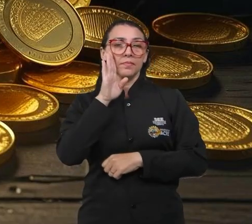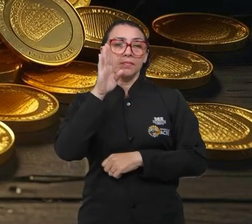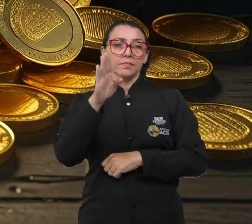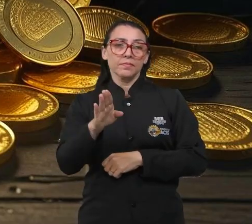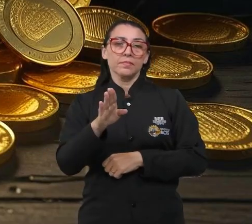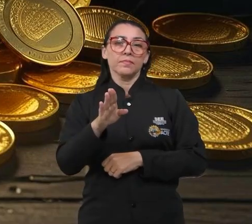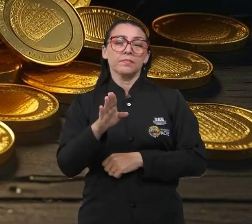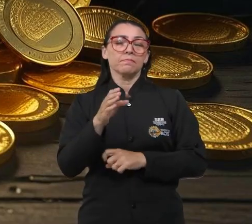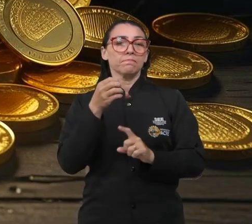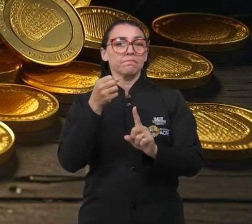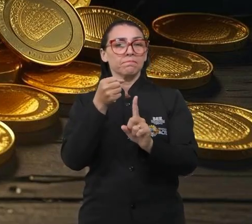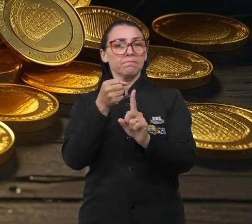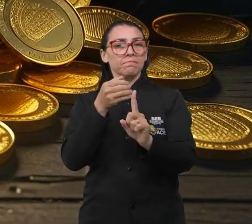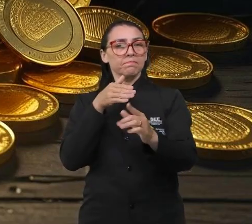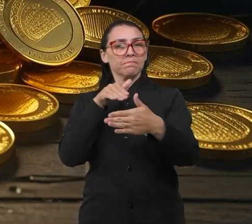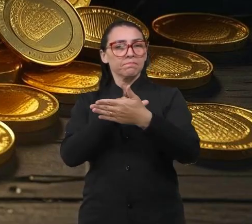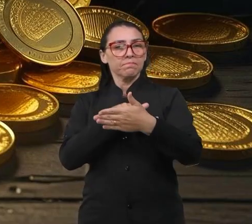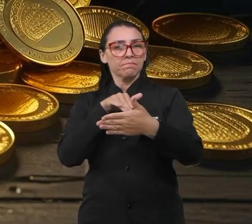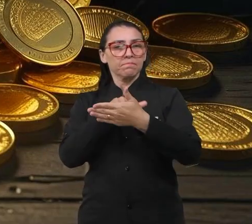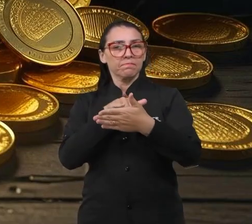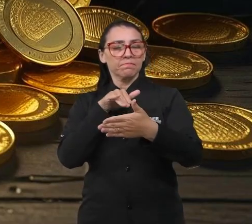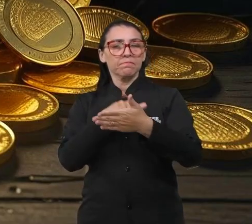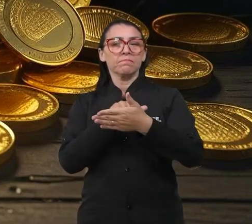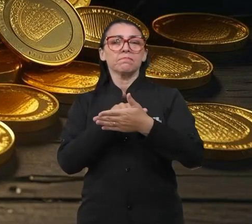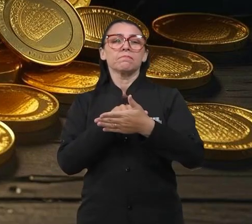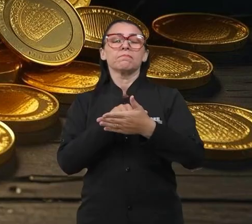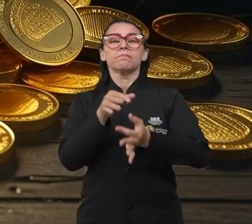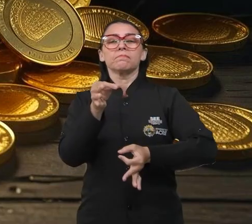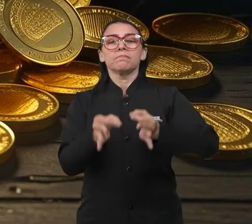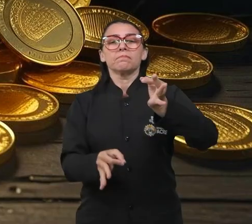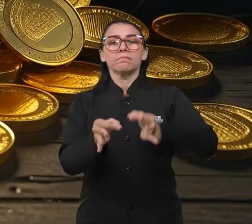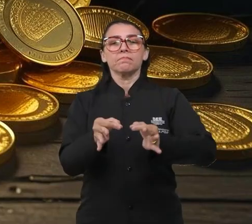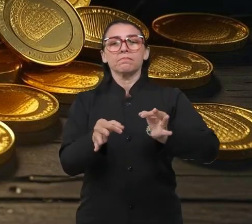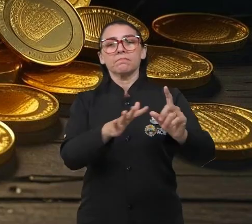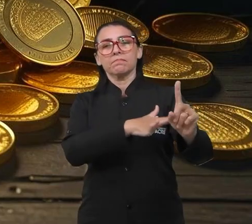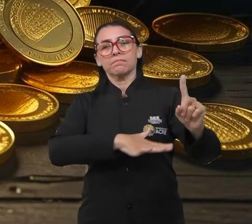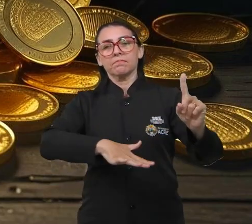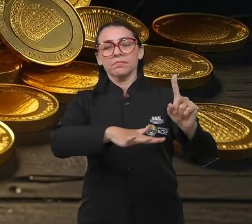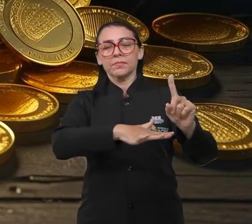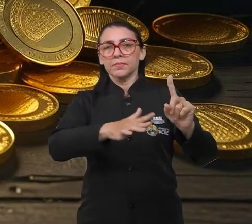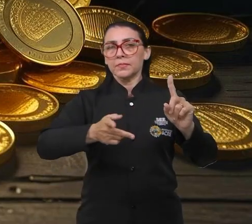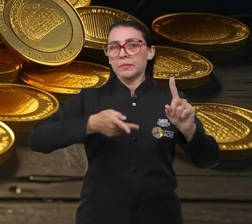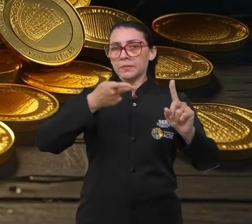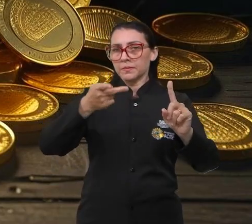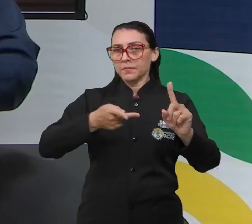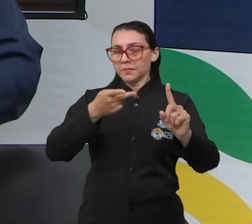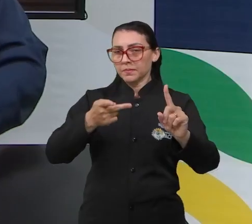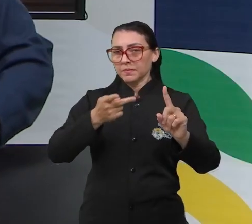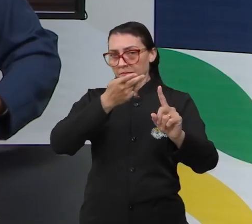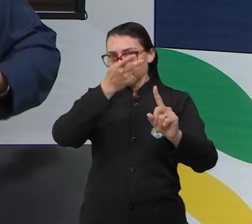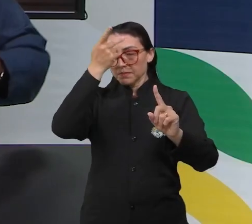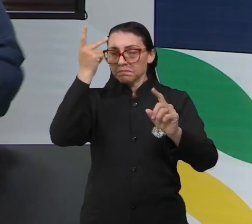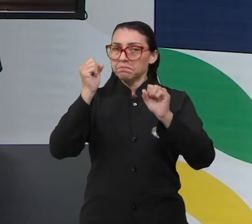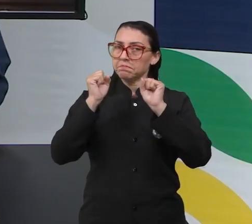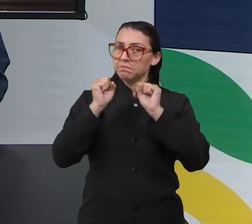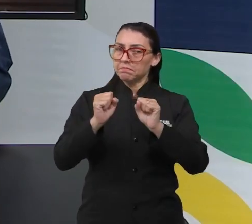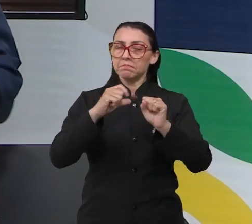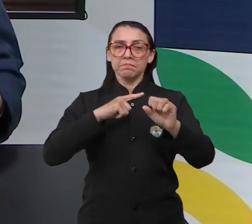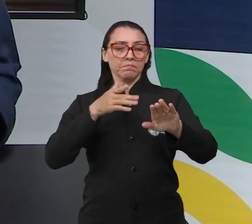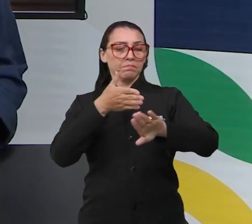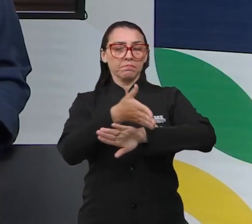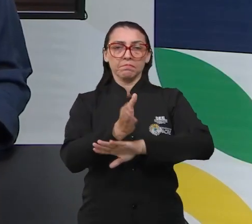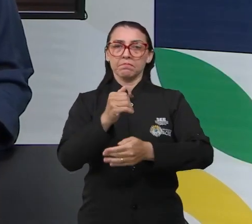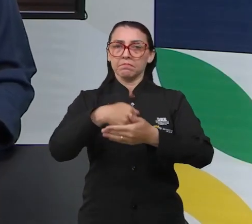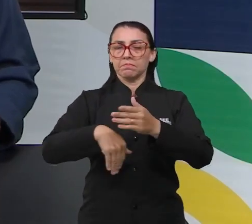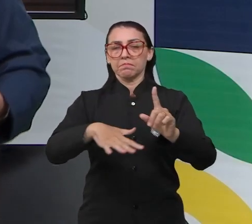principais obstáculos para a promoção da justiça social, justamente aquilo que eu acabei de falar, em que as pessoas podem ter acesso dentro